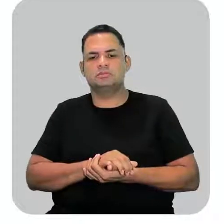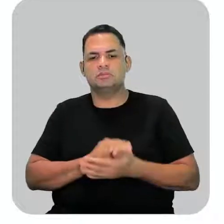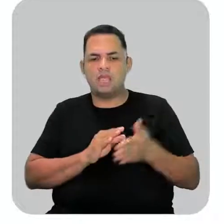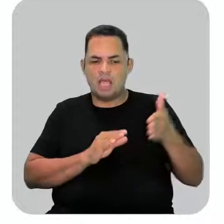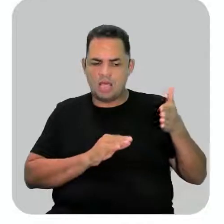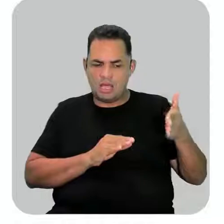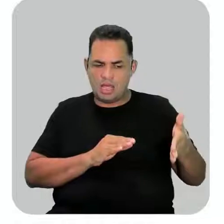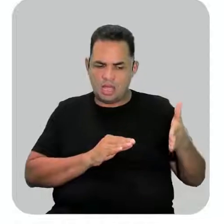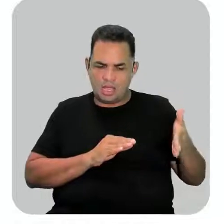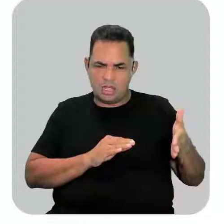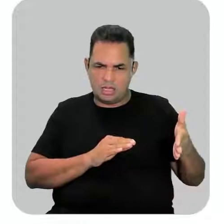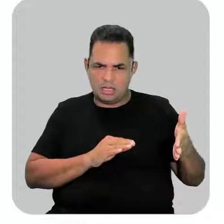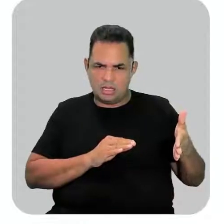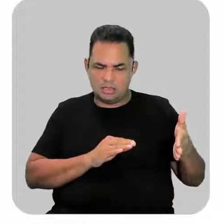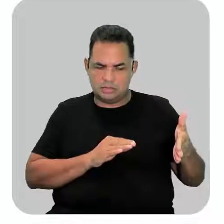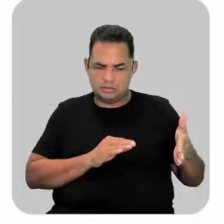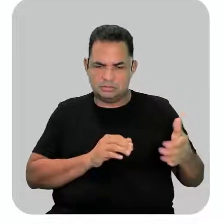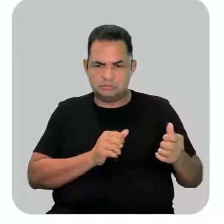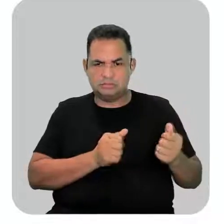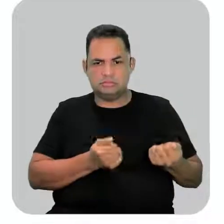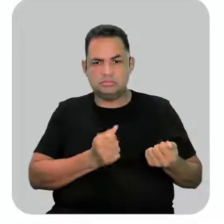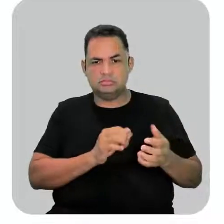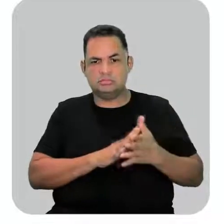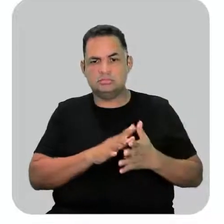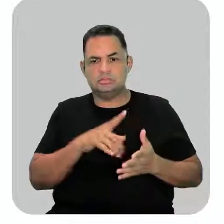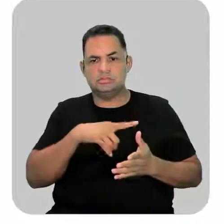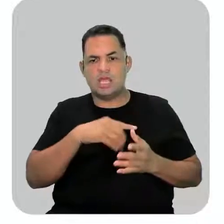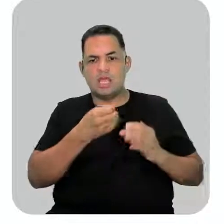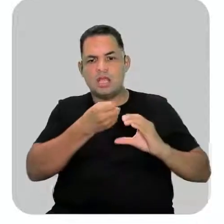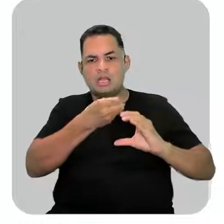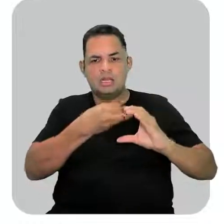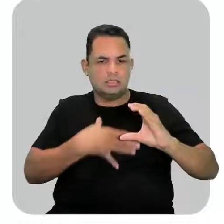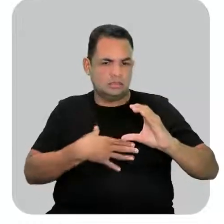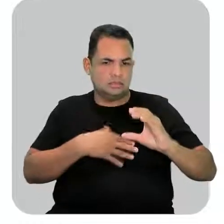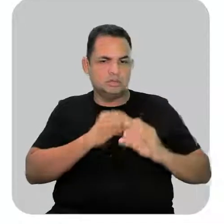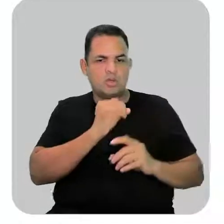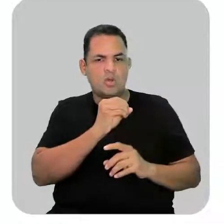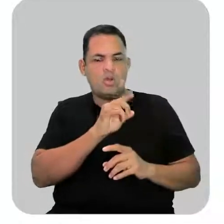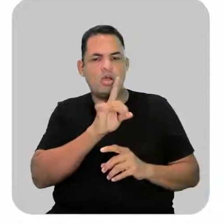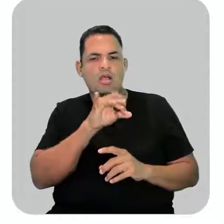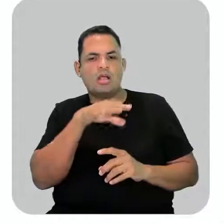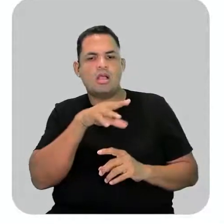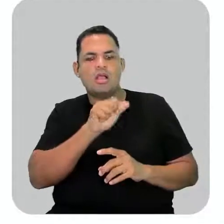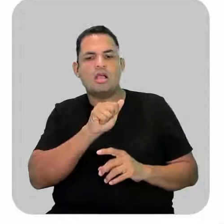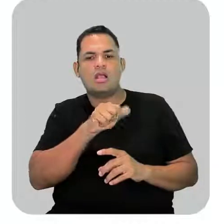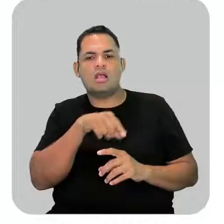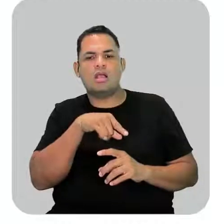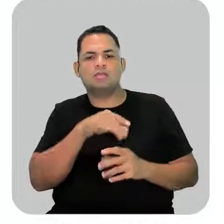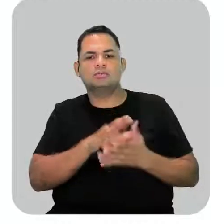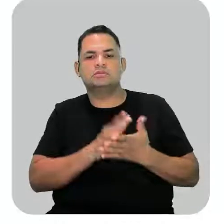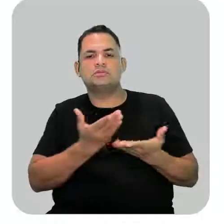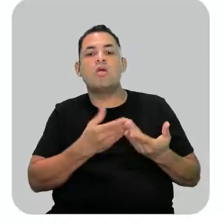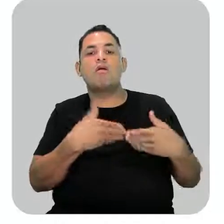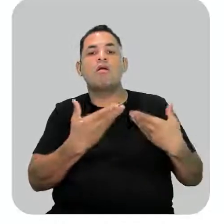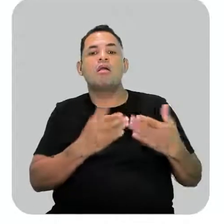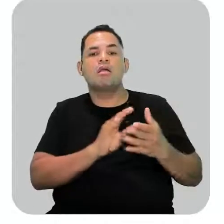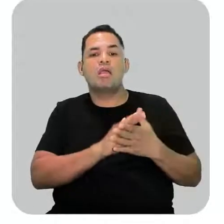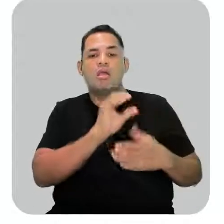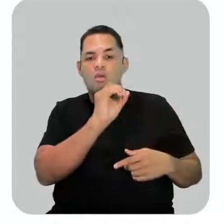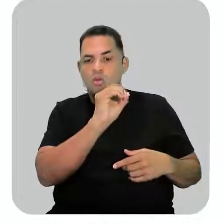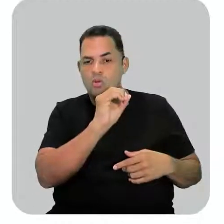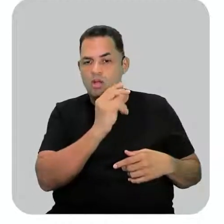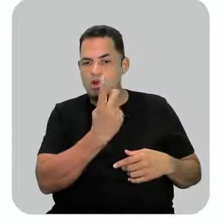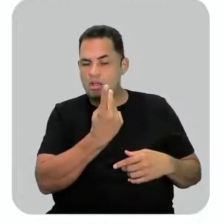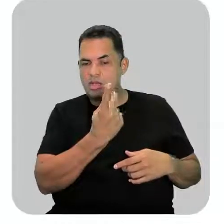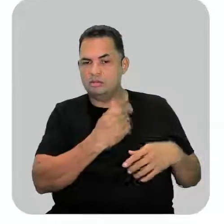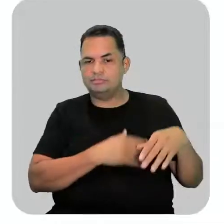extremidade mais próxima da minha função orgânica, que nesse caso aqui, ó, é a hidroxila. Então, vou